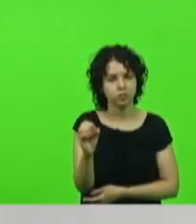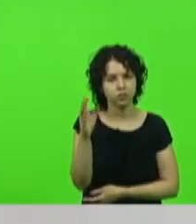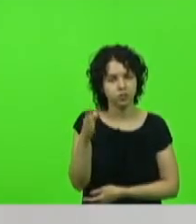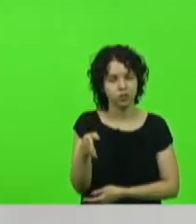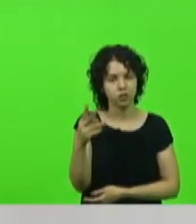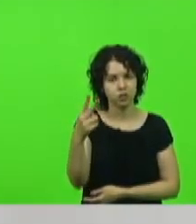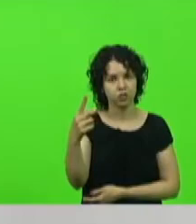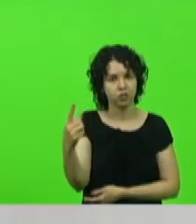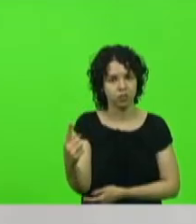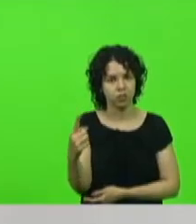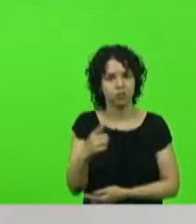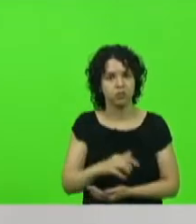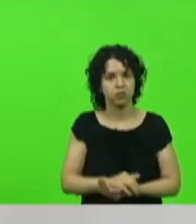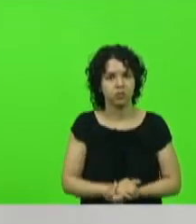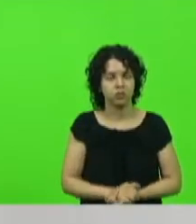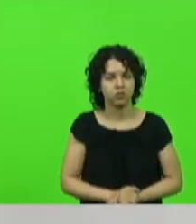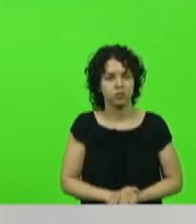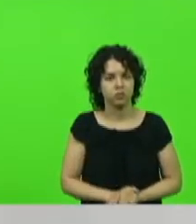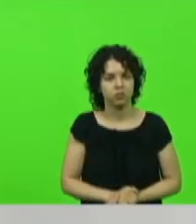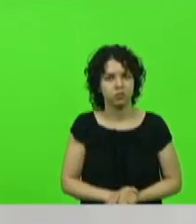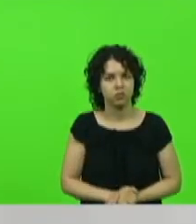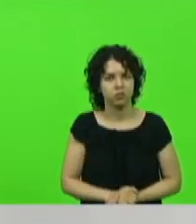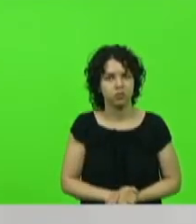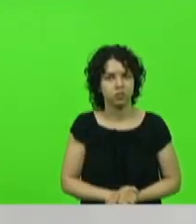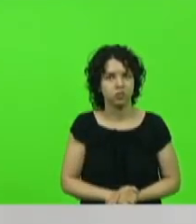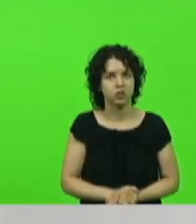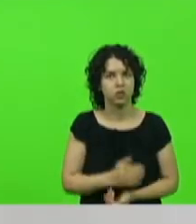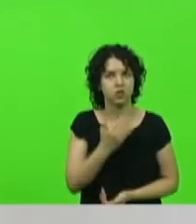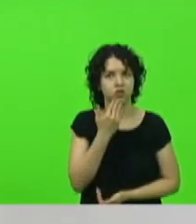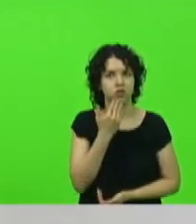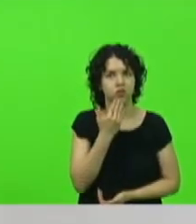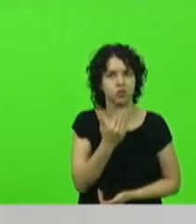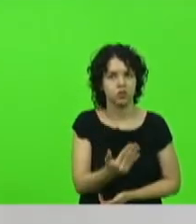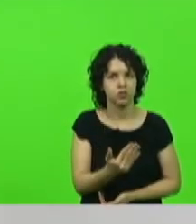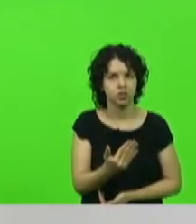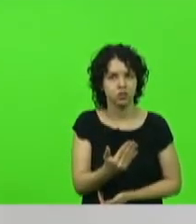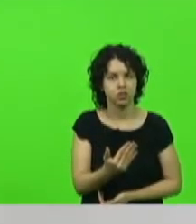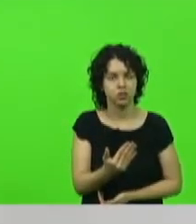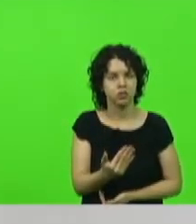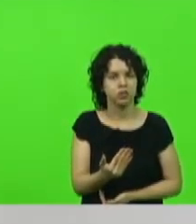2021, que foram solicitados, pasmem,